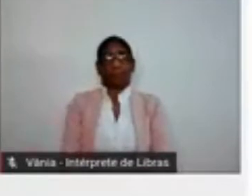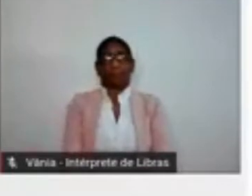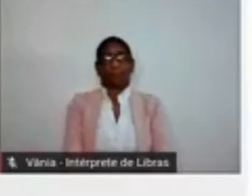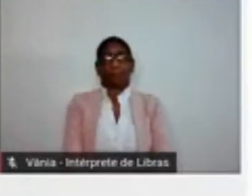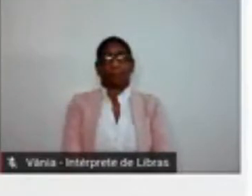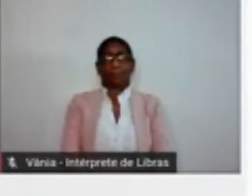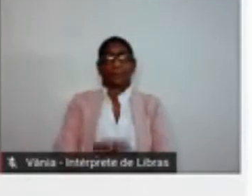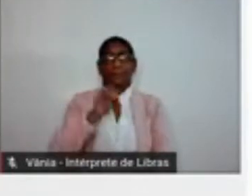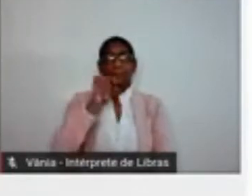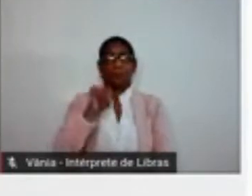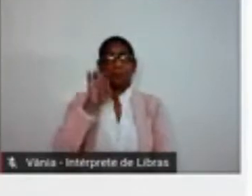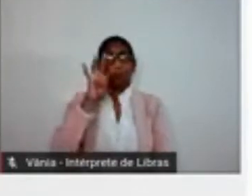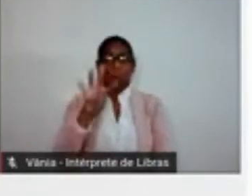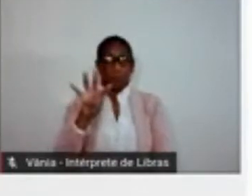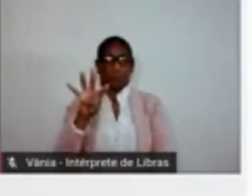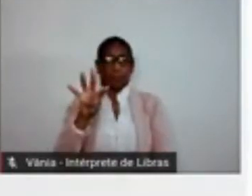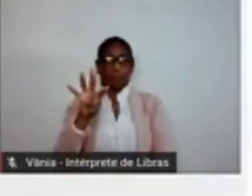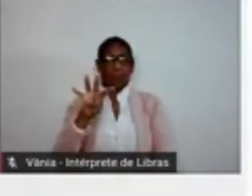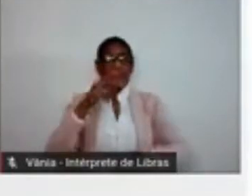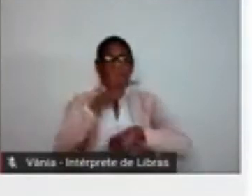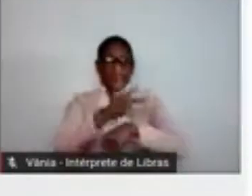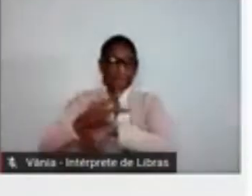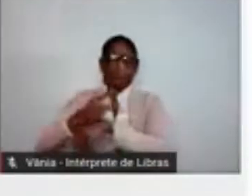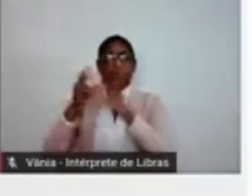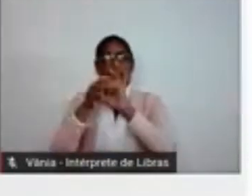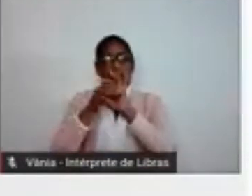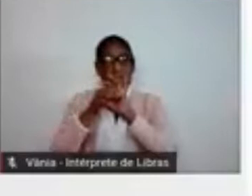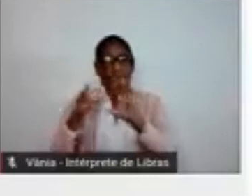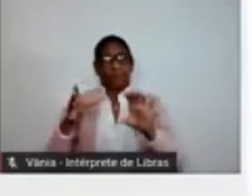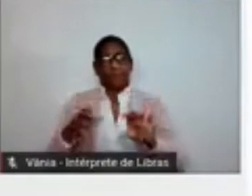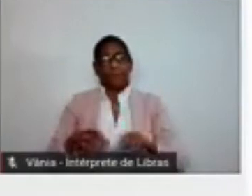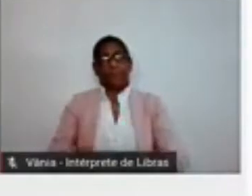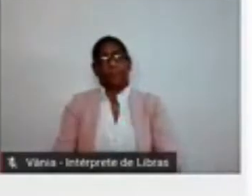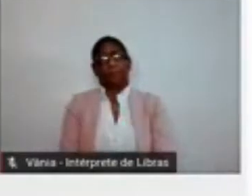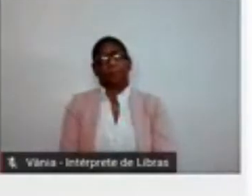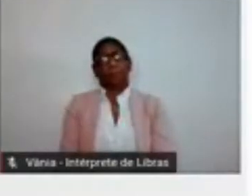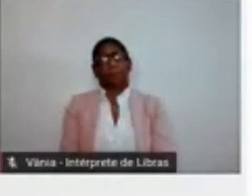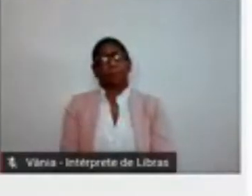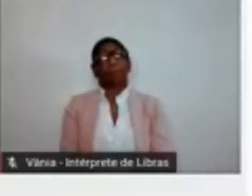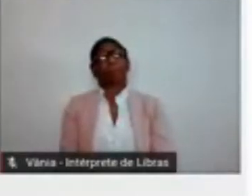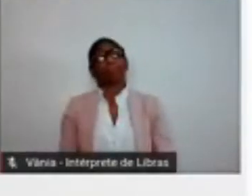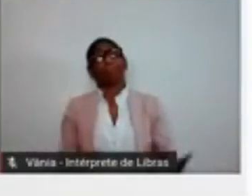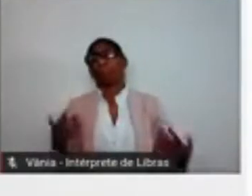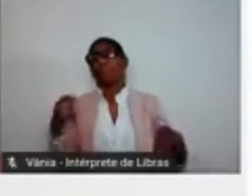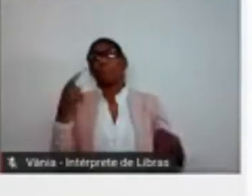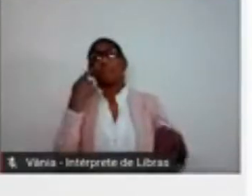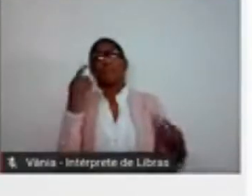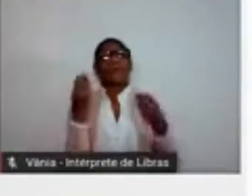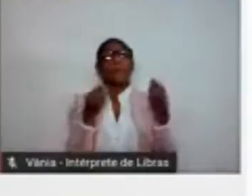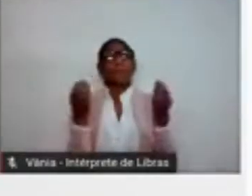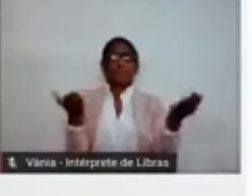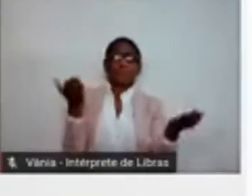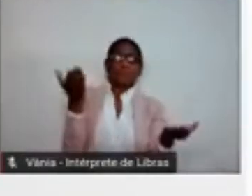tem 0,4 leitos livres, ou seja, é o que a gente tem observado na região metropolitana como um todo, né, Eliane? Uma estabilidade ainda